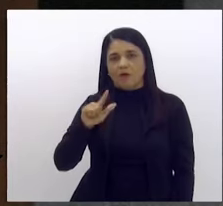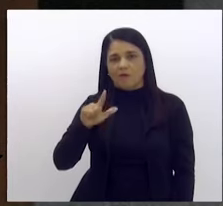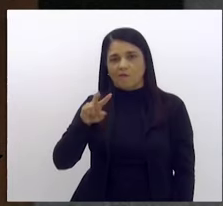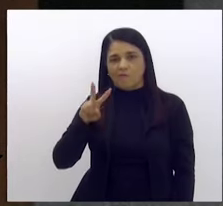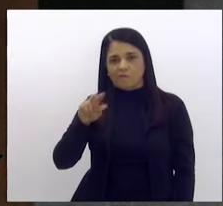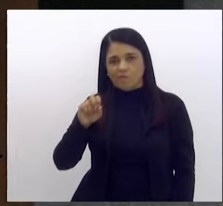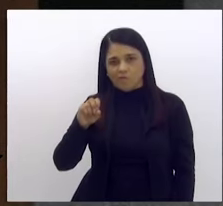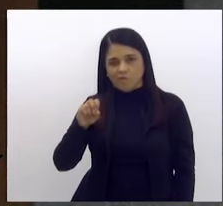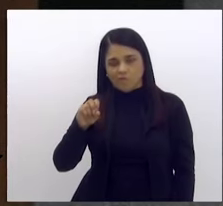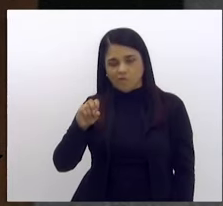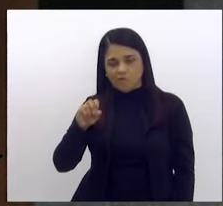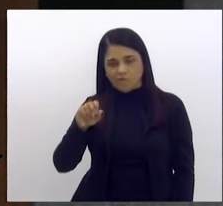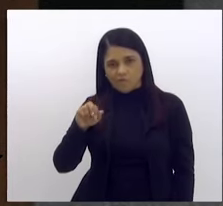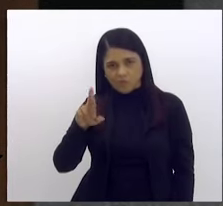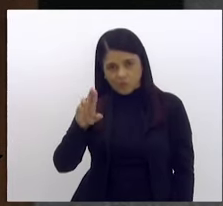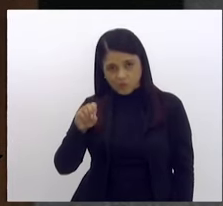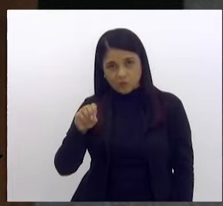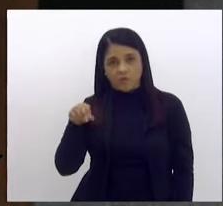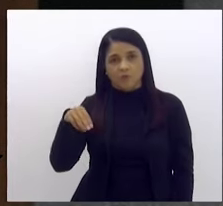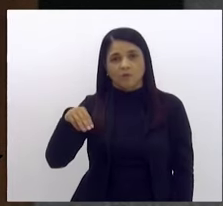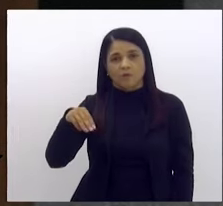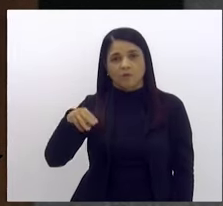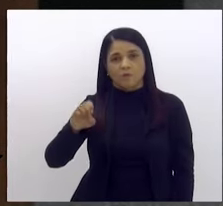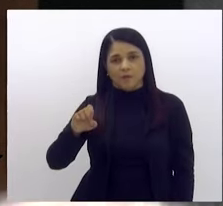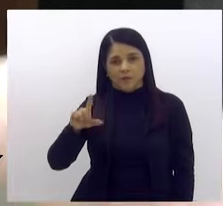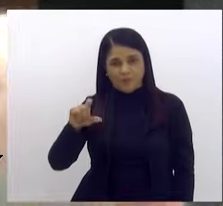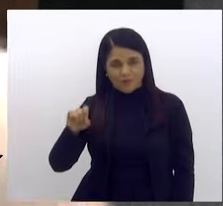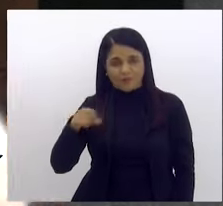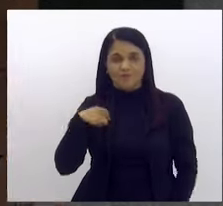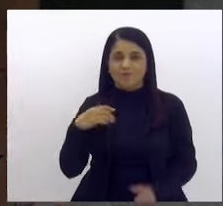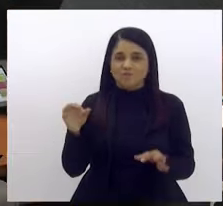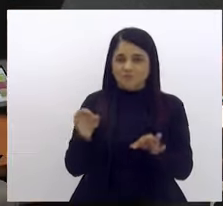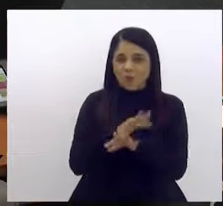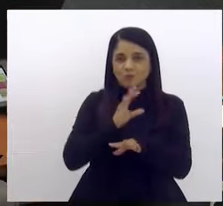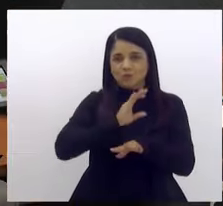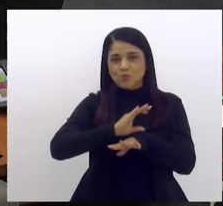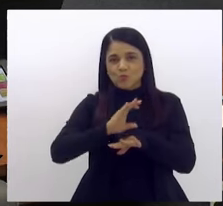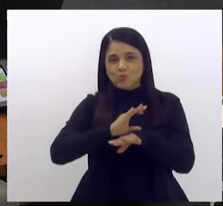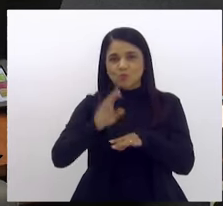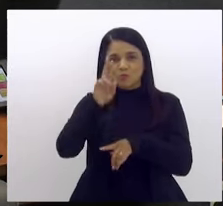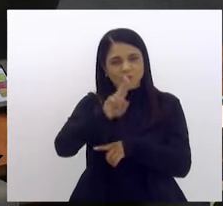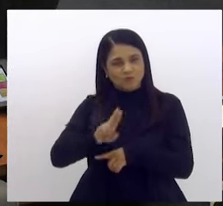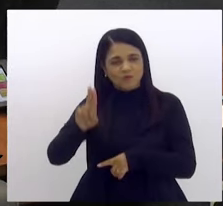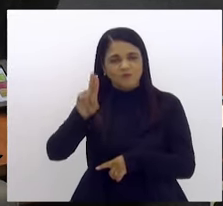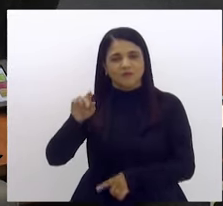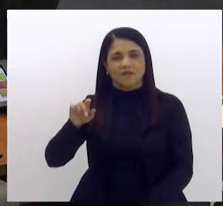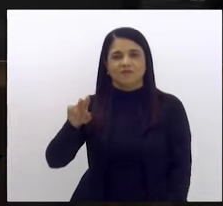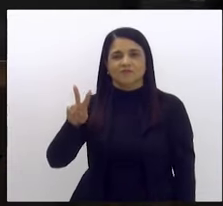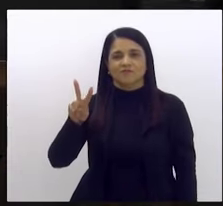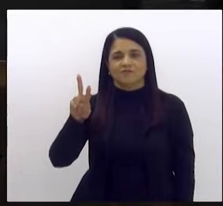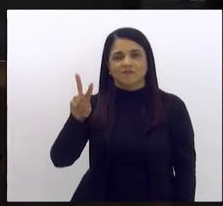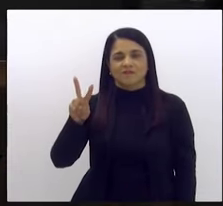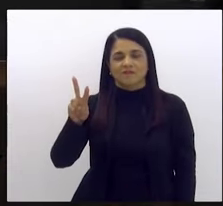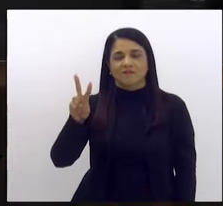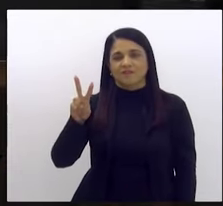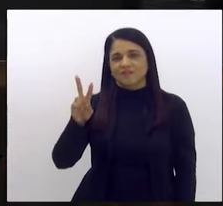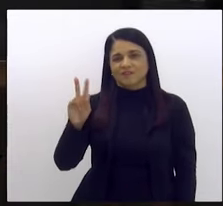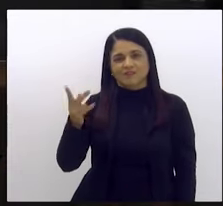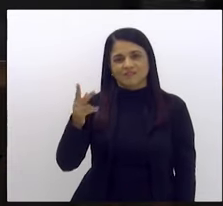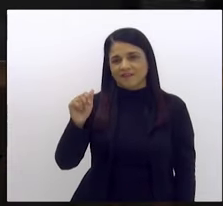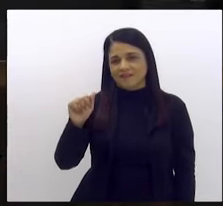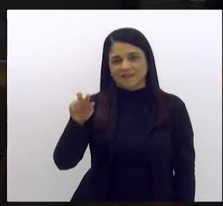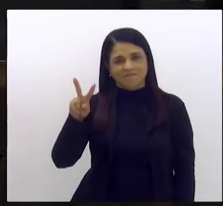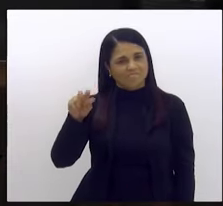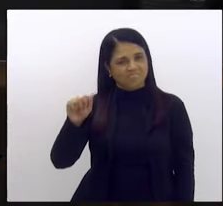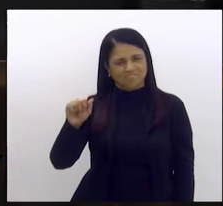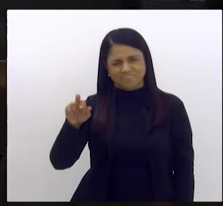da Maré, que concluiu seu curso na Universidade de Harvard. Obrigada, senhor presidente. Obrigado, Renatinha.